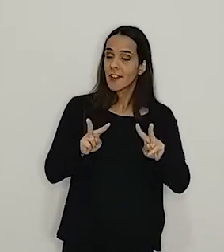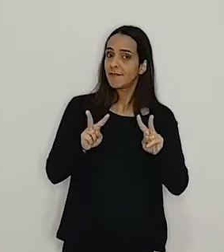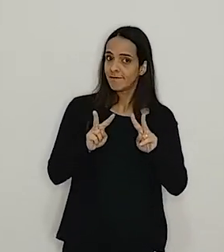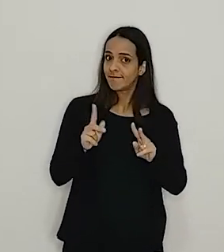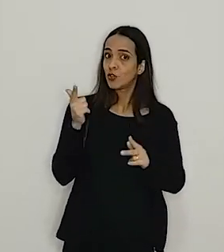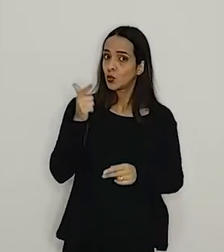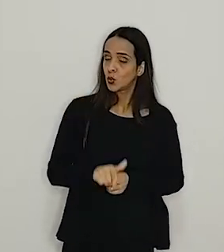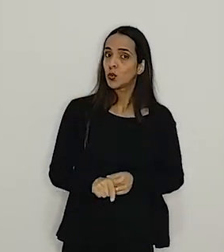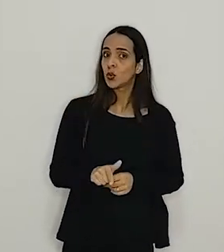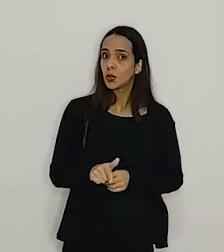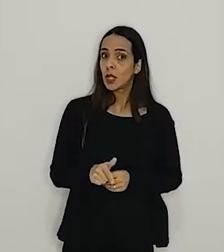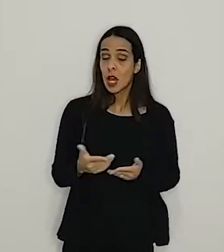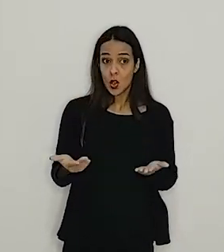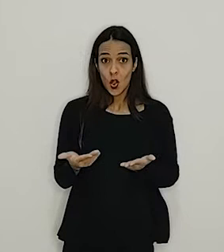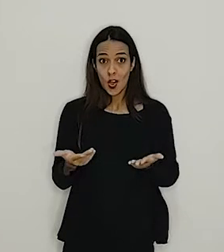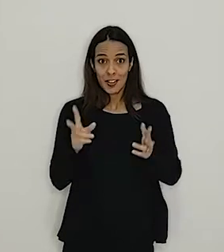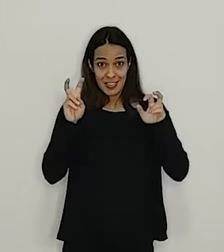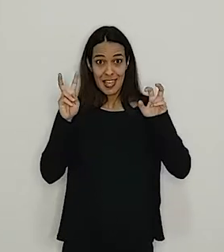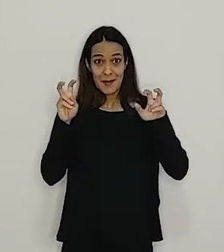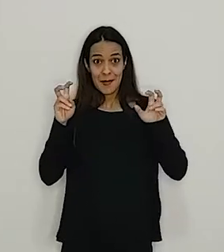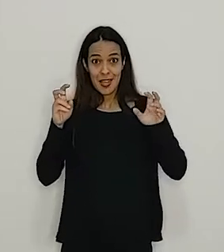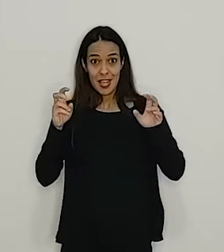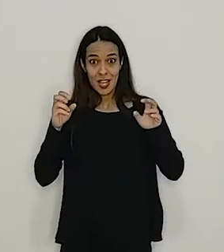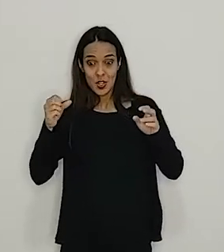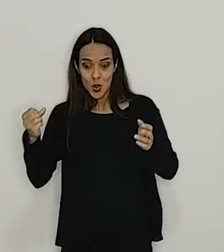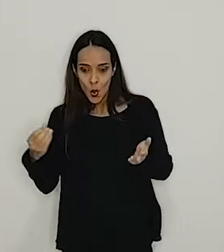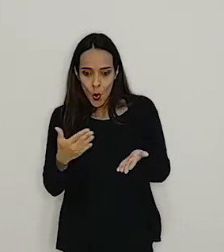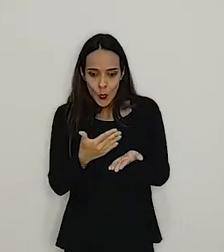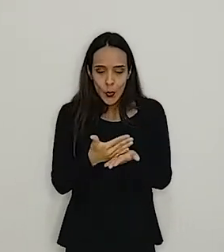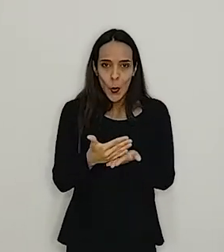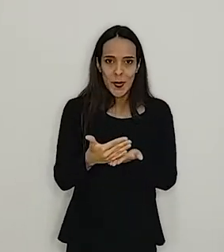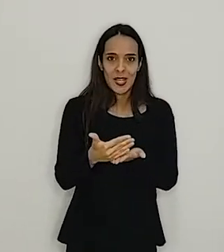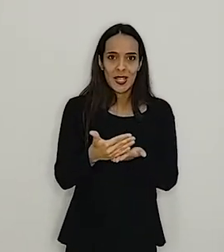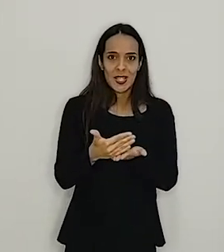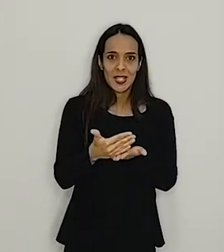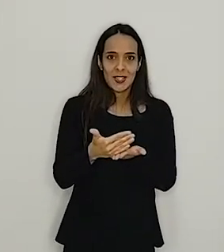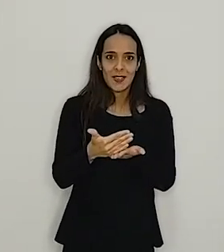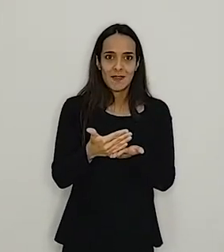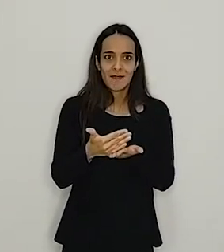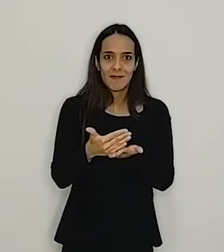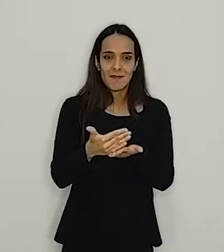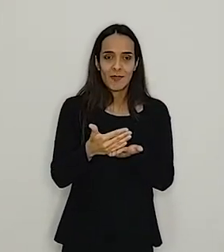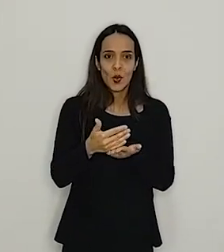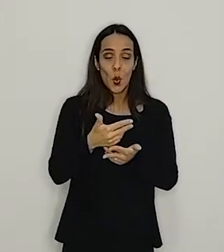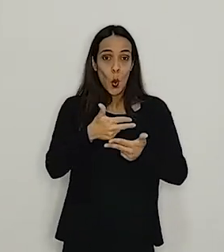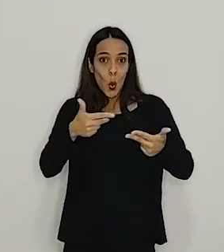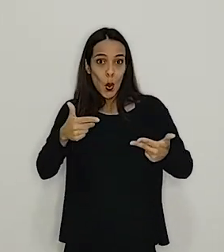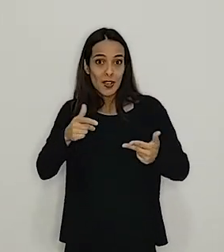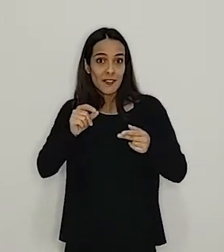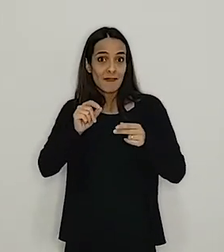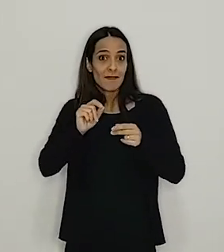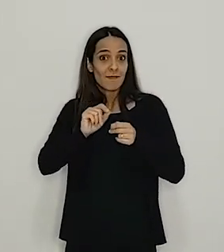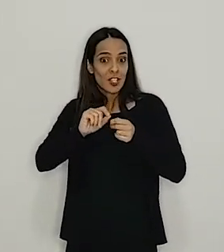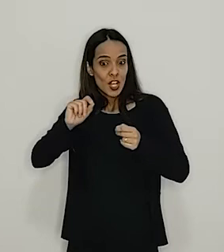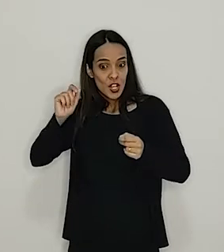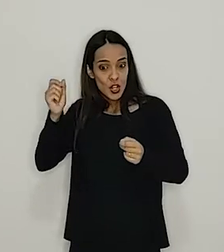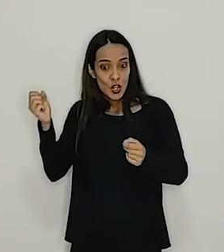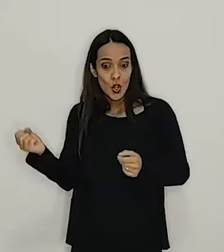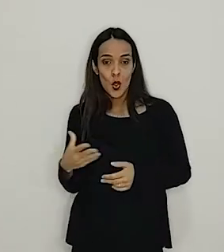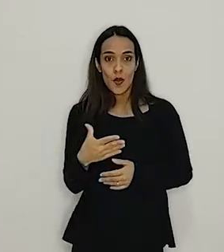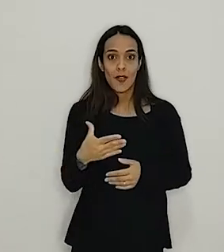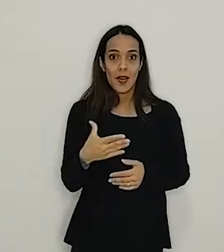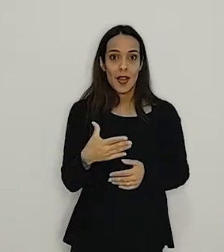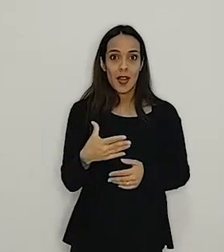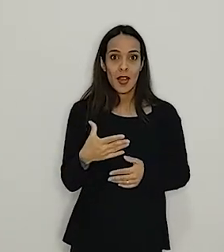tempo de recomeço, né, em que as coisas se fazem novas, eu quero trazer esse diálogo com vocês, na verdade essa fala, para que a